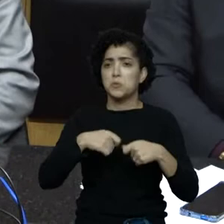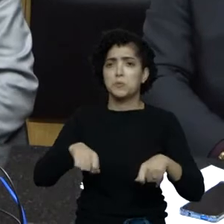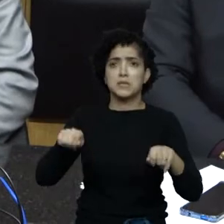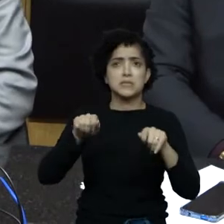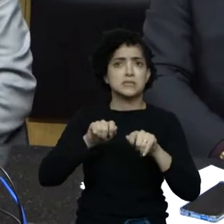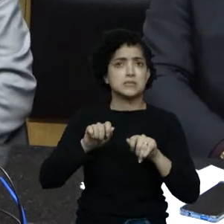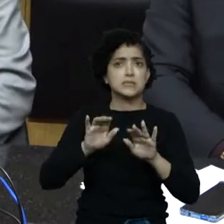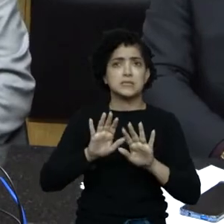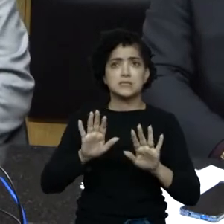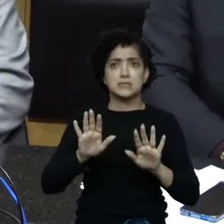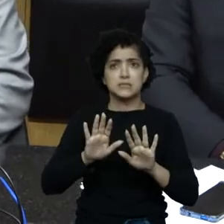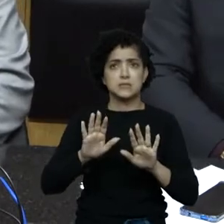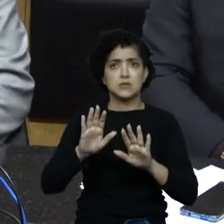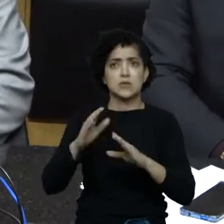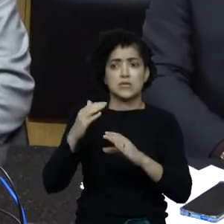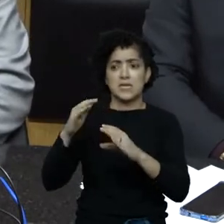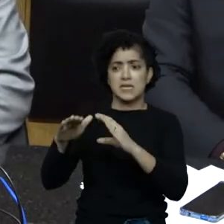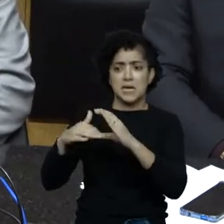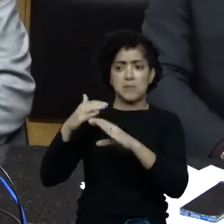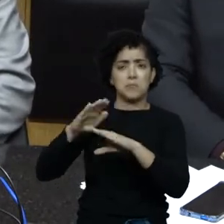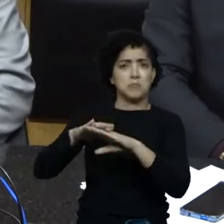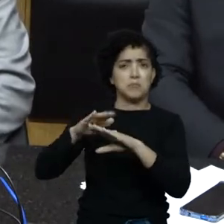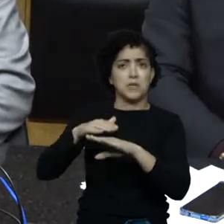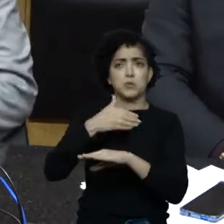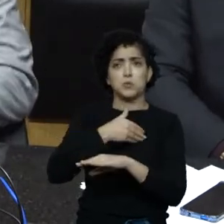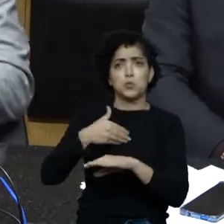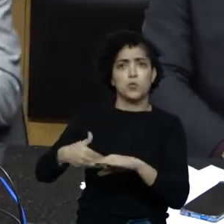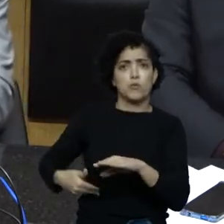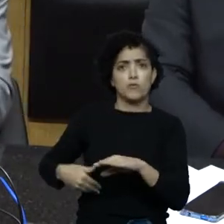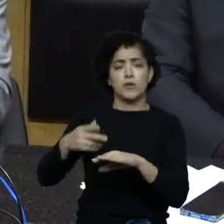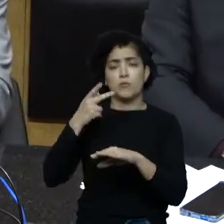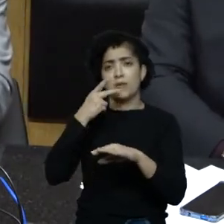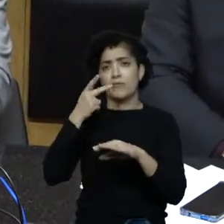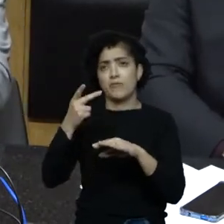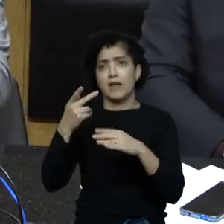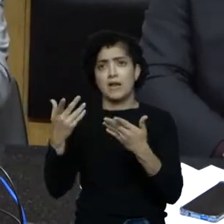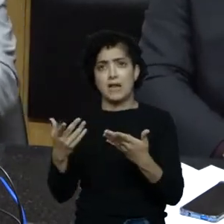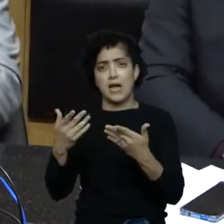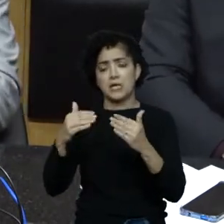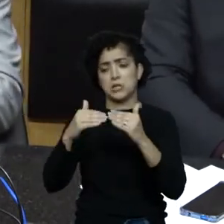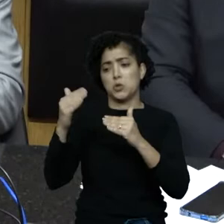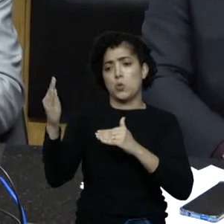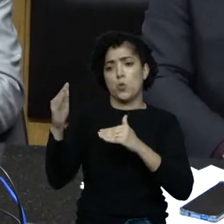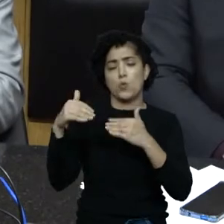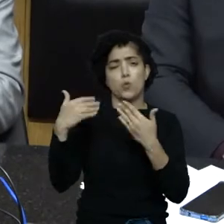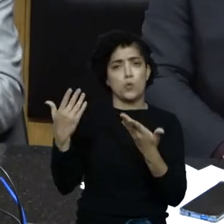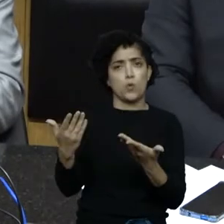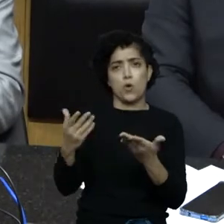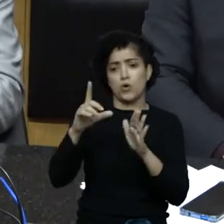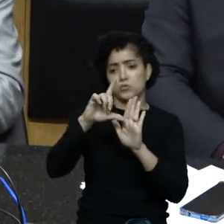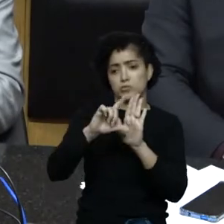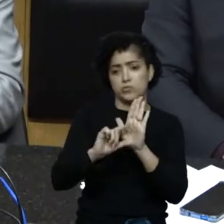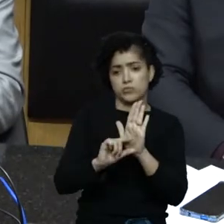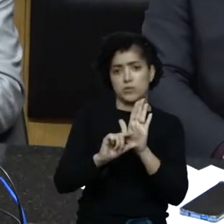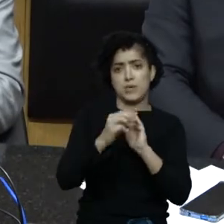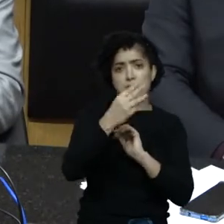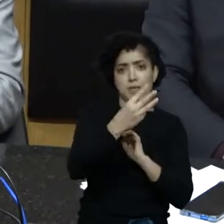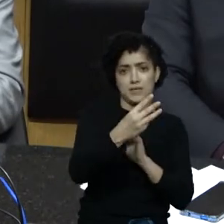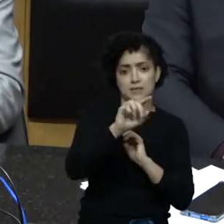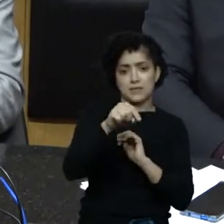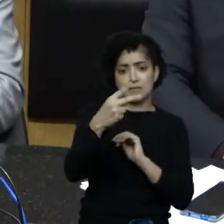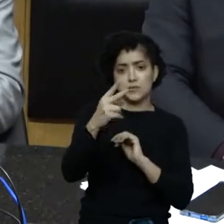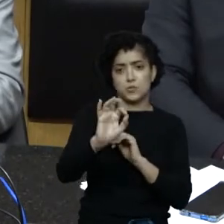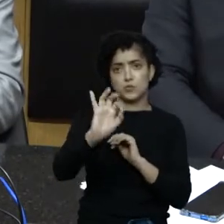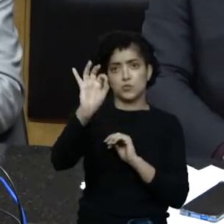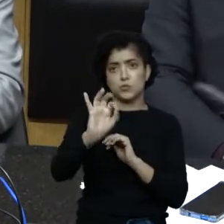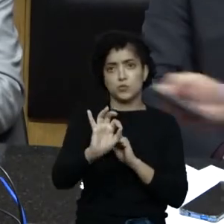nenhum encaminhamento do Governo do Estado para dizer de que não concordo com a redução para 3.2 na bebida alcoólica